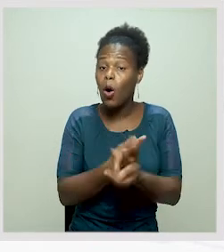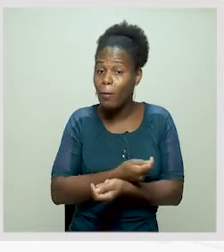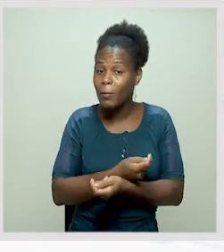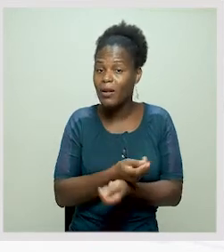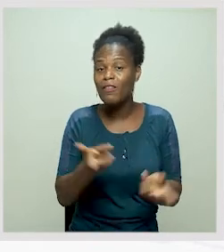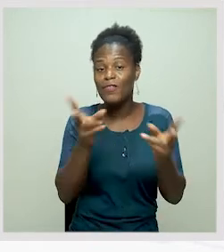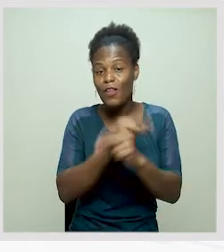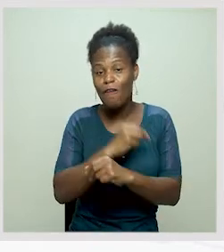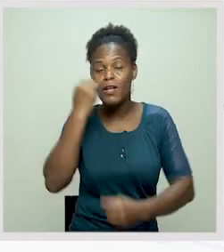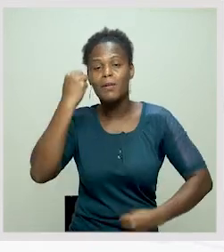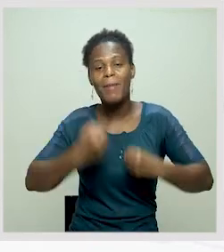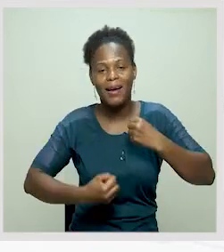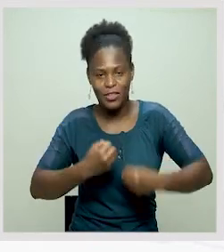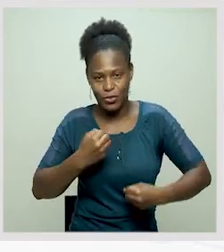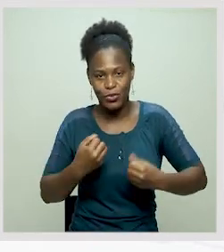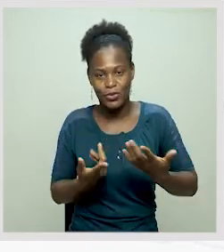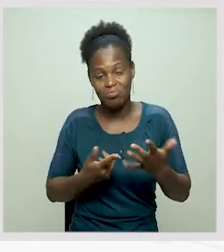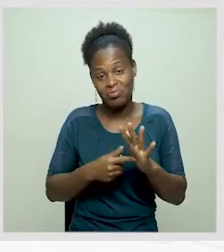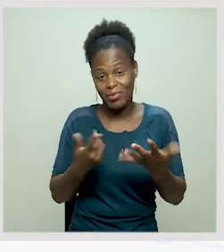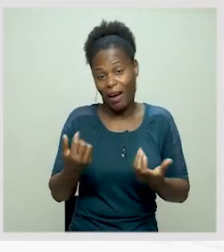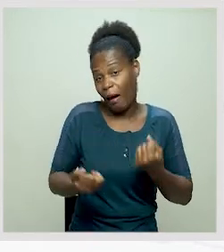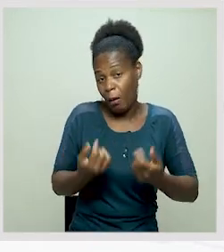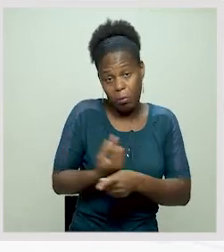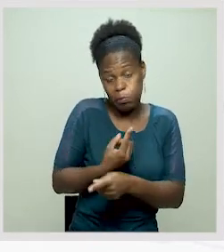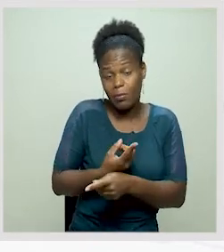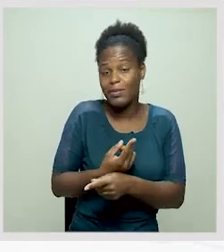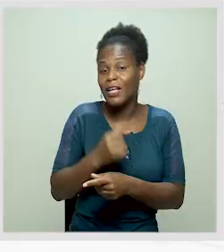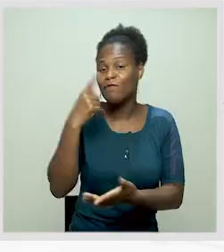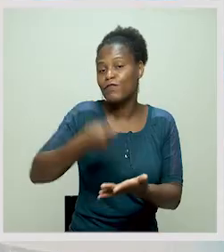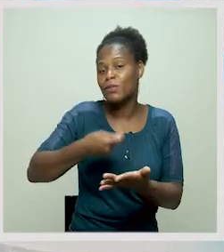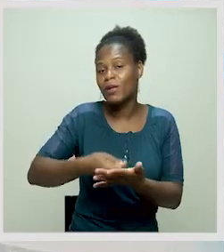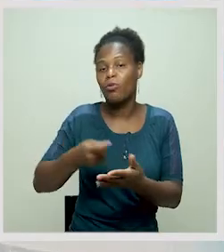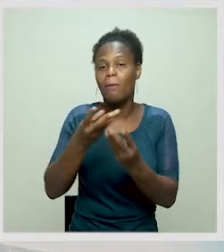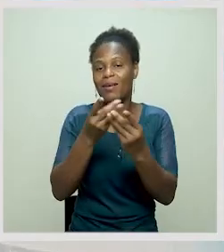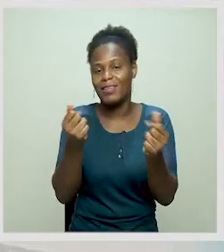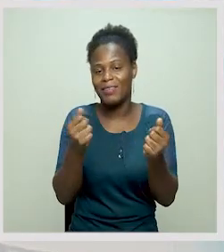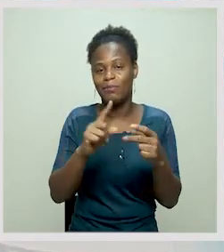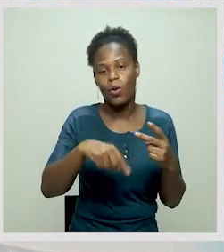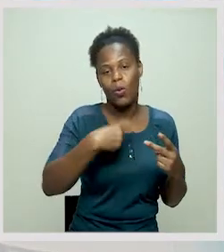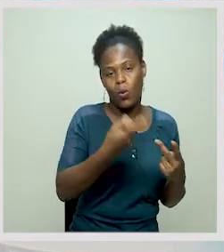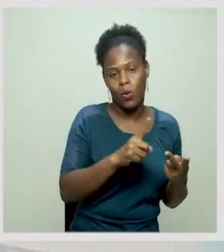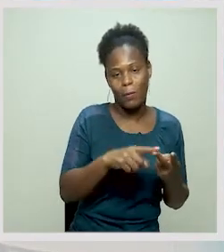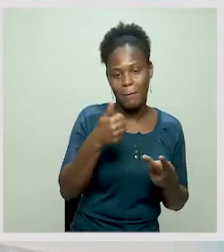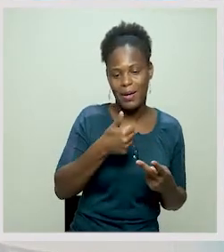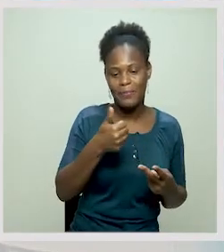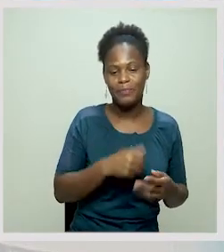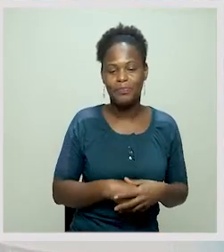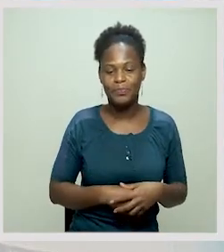de novas máquinas, investimento material. Vamos à opção